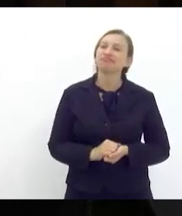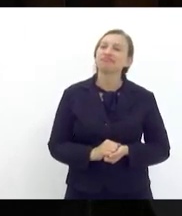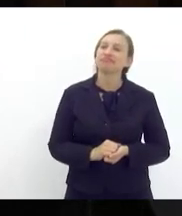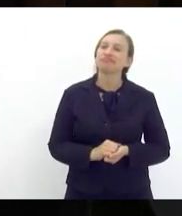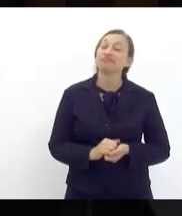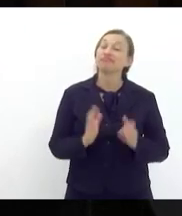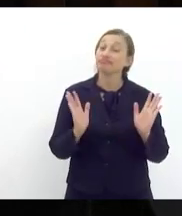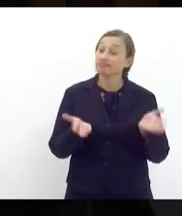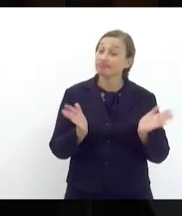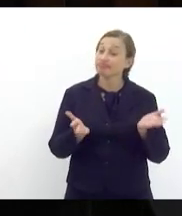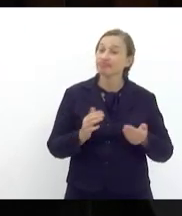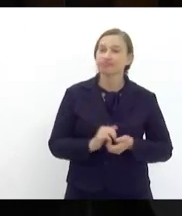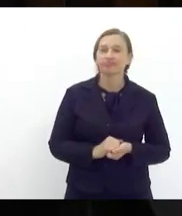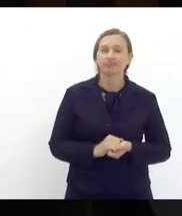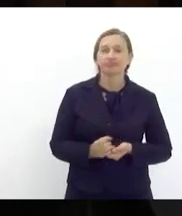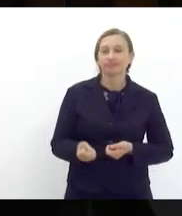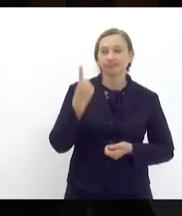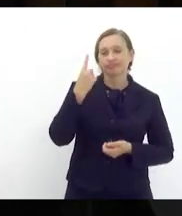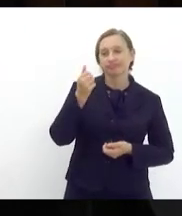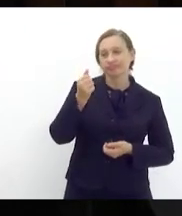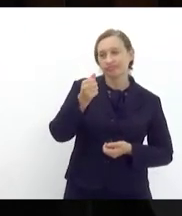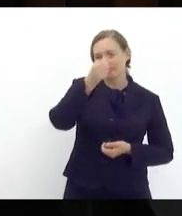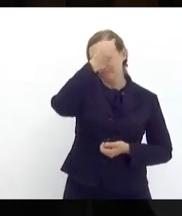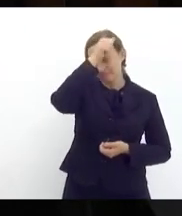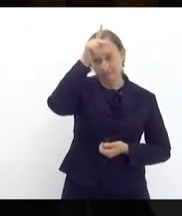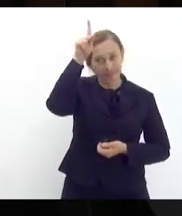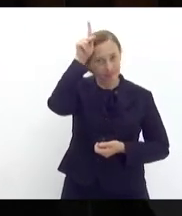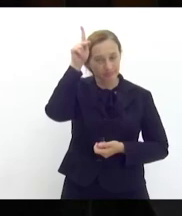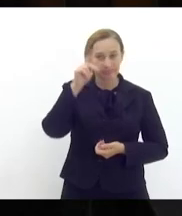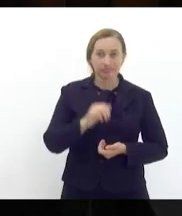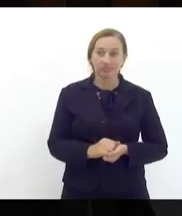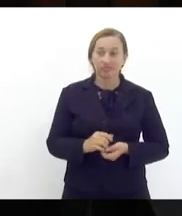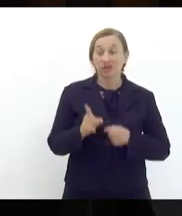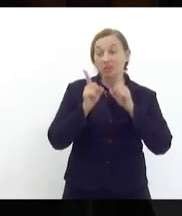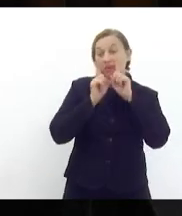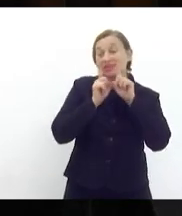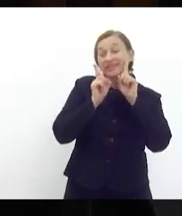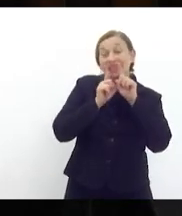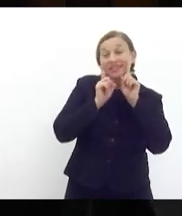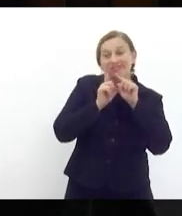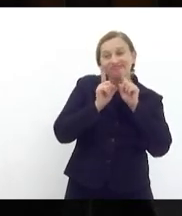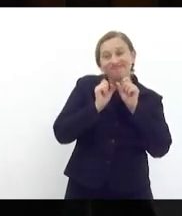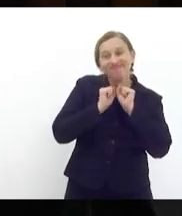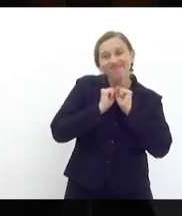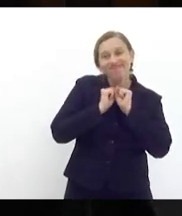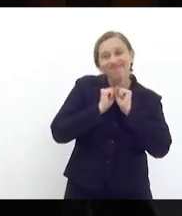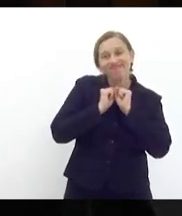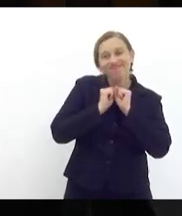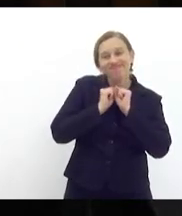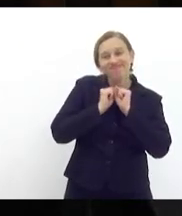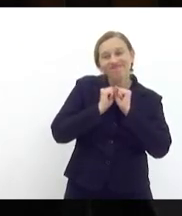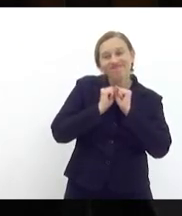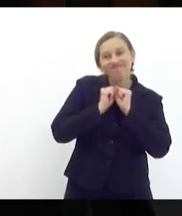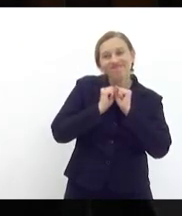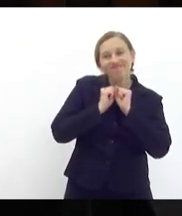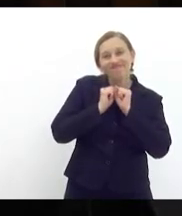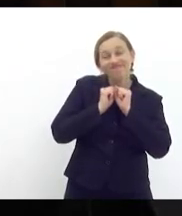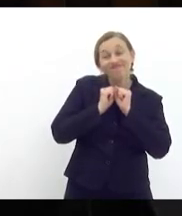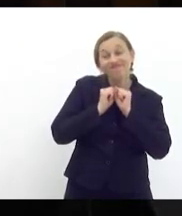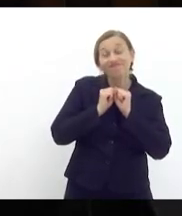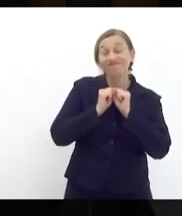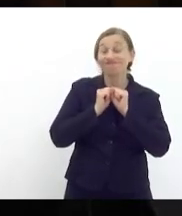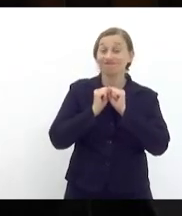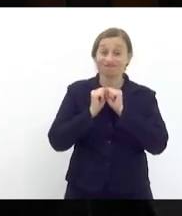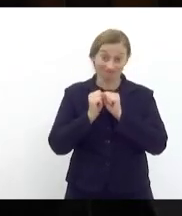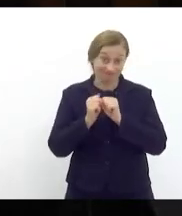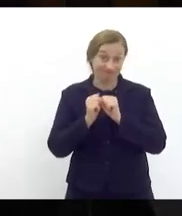Agora aqui, ex-prefeitinho de Maricá. não seria demérito algum